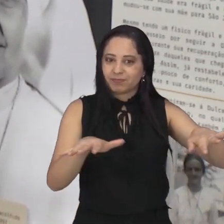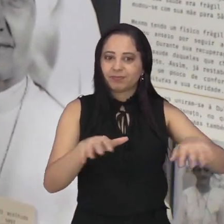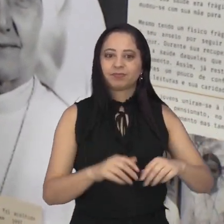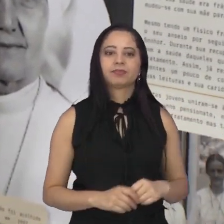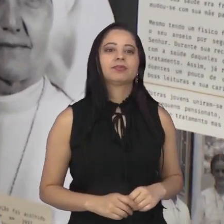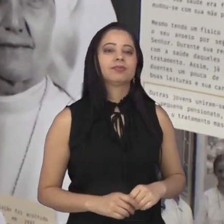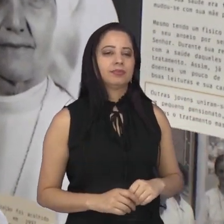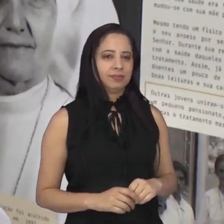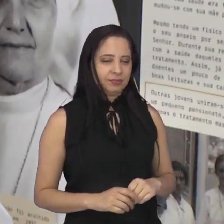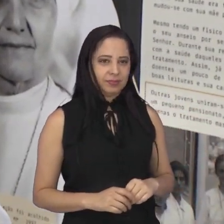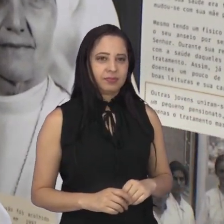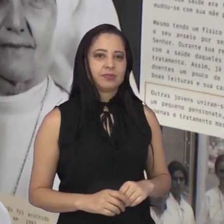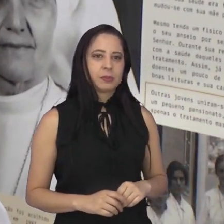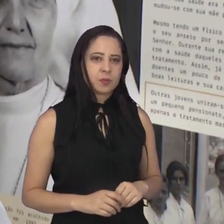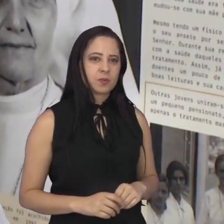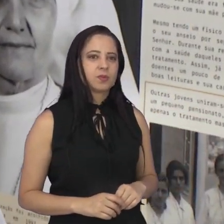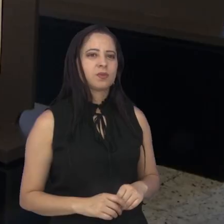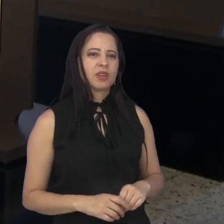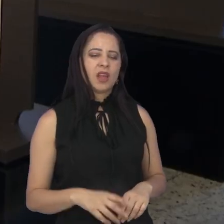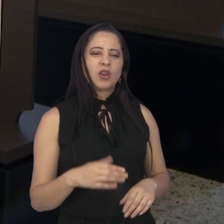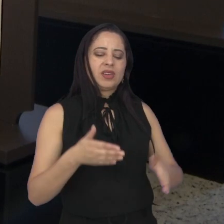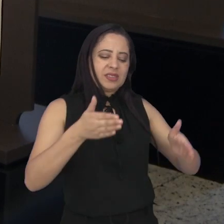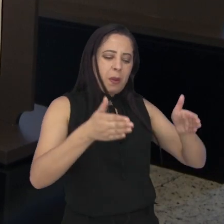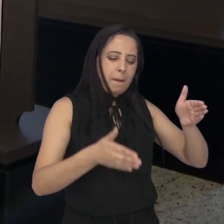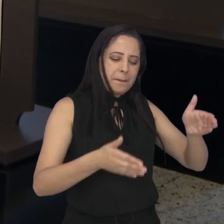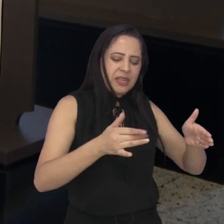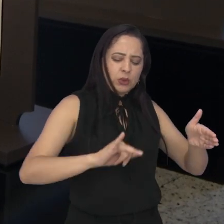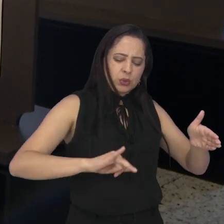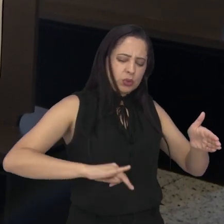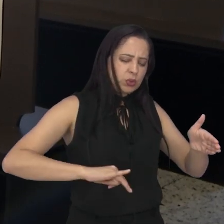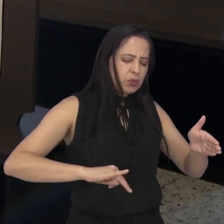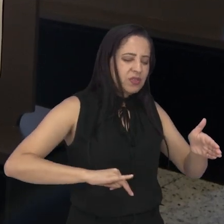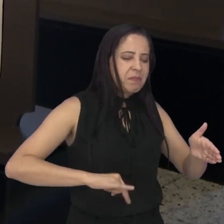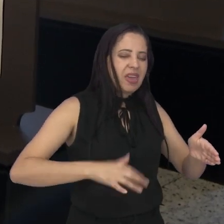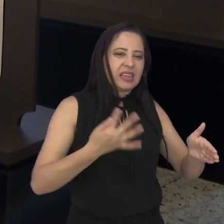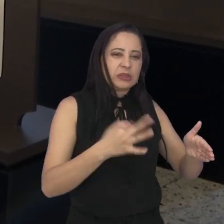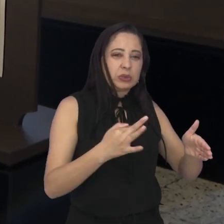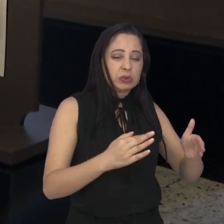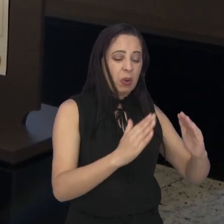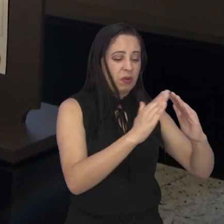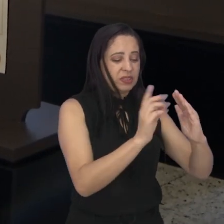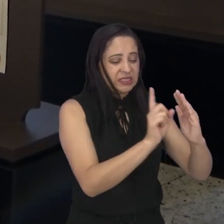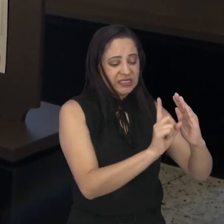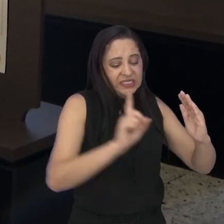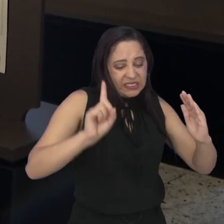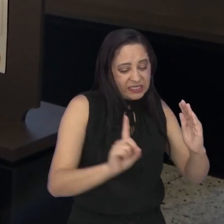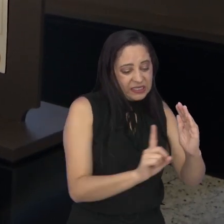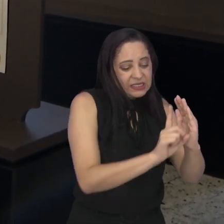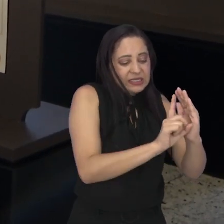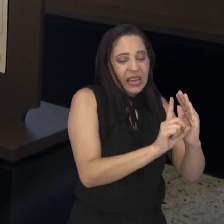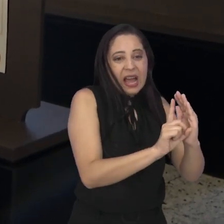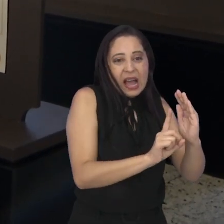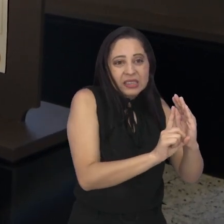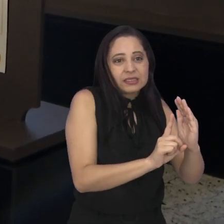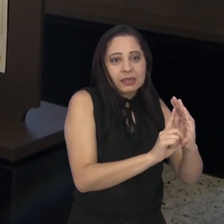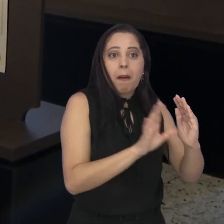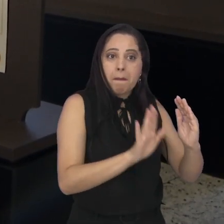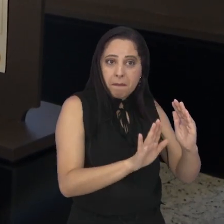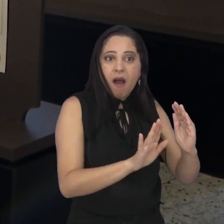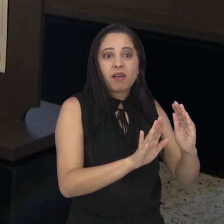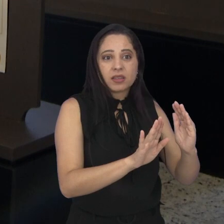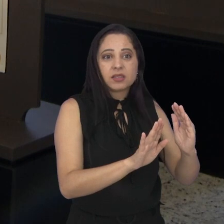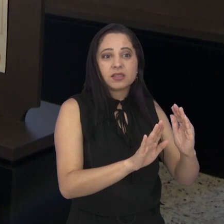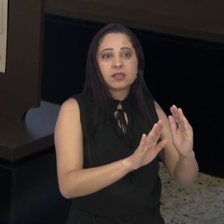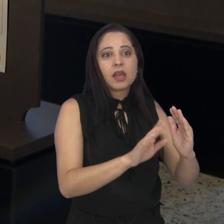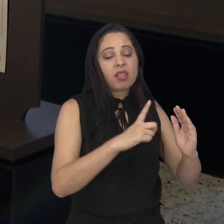na pandemia de Covid-19. Passamos por um momento de muita dor para muitas pessoas, de isolamento,